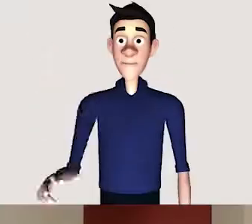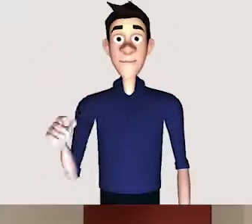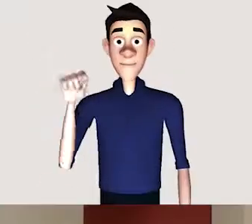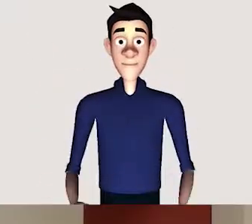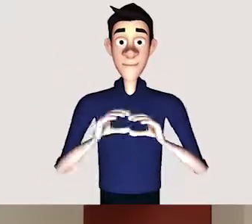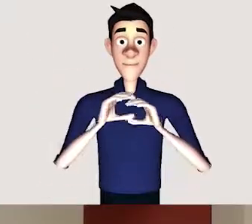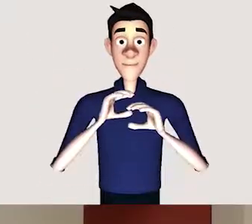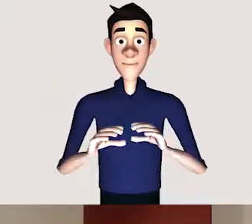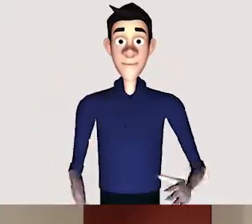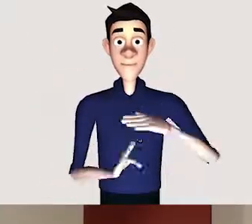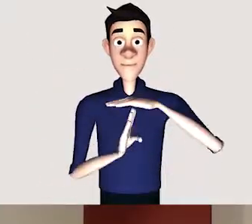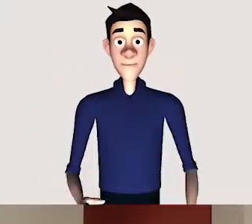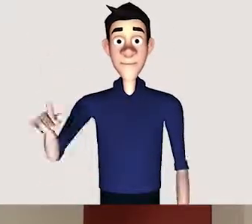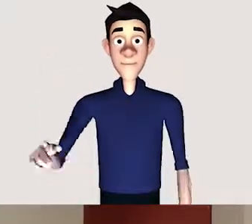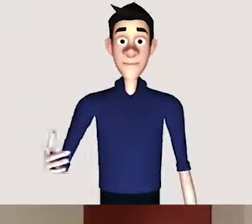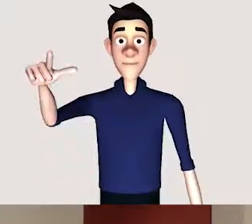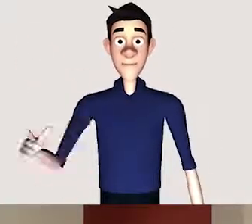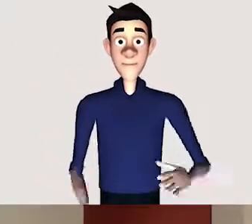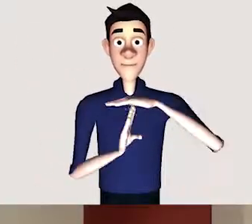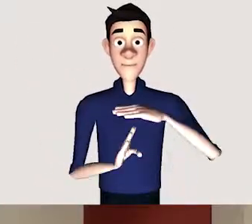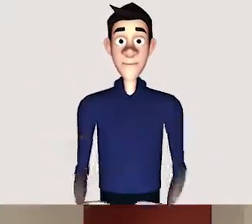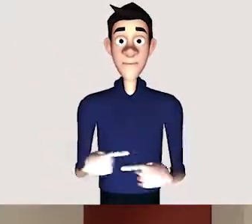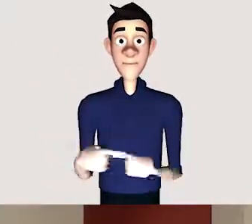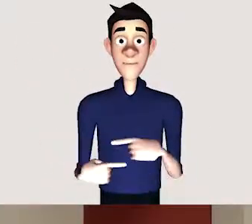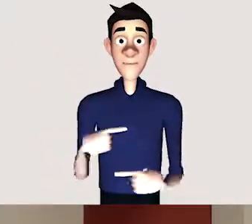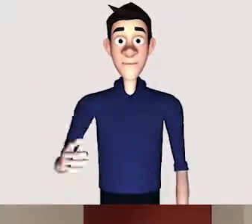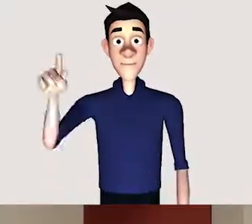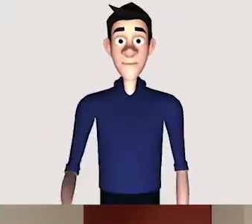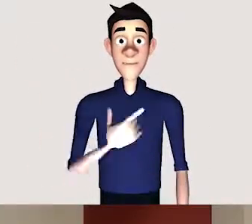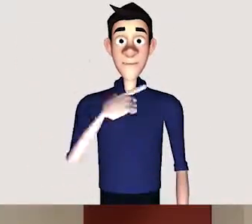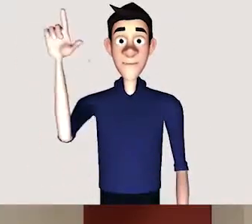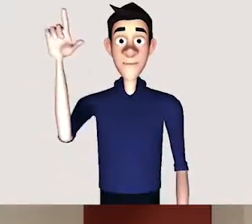acionada. Transmissão, recepção,